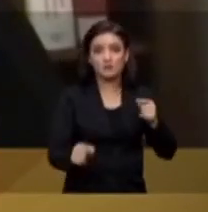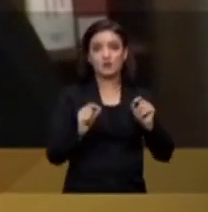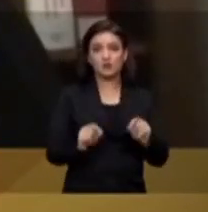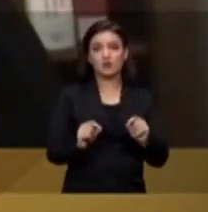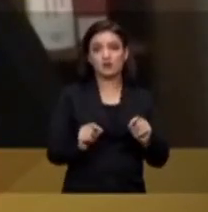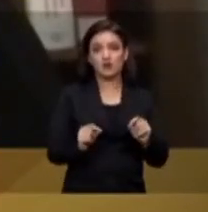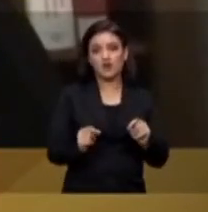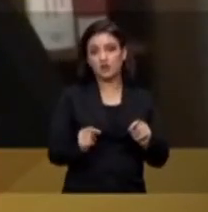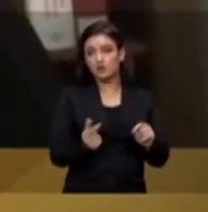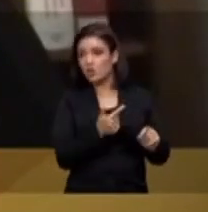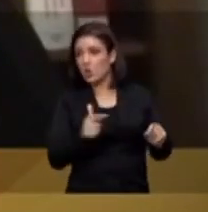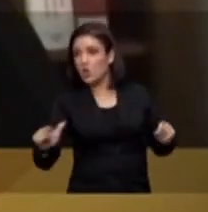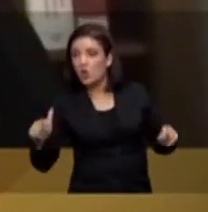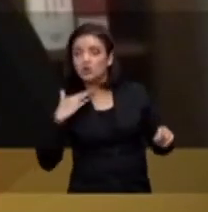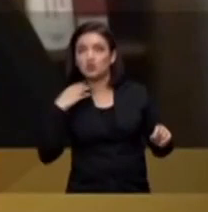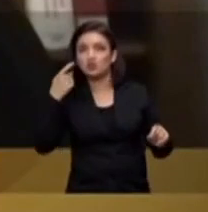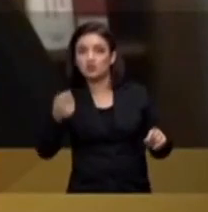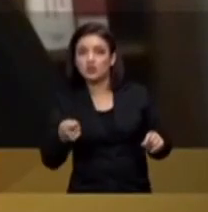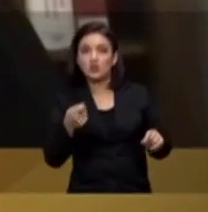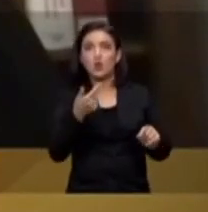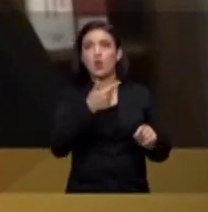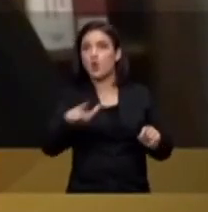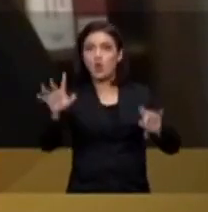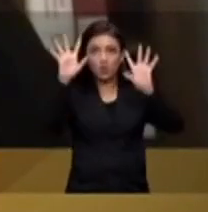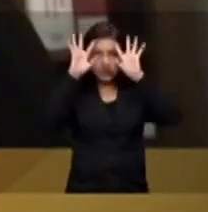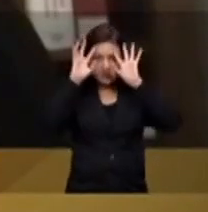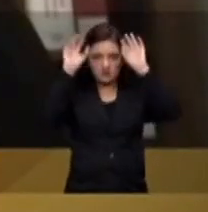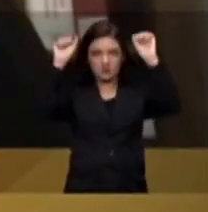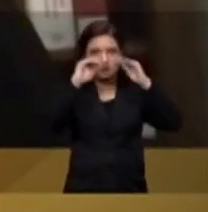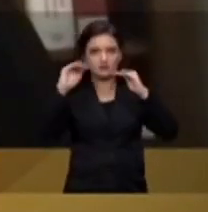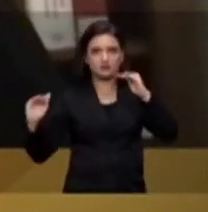de juízos ou tribunais de exceção.